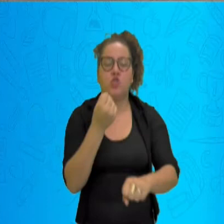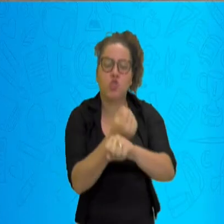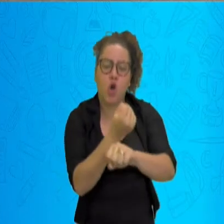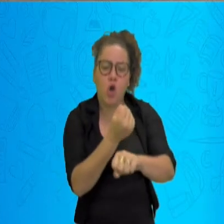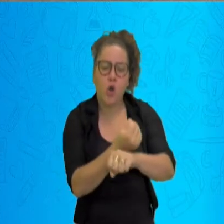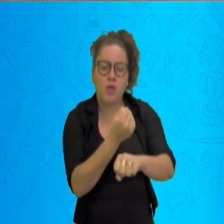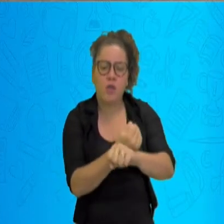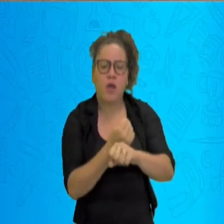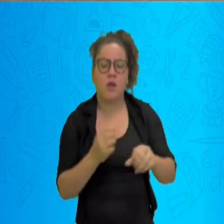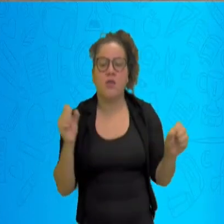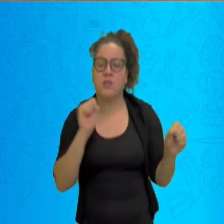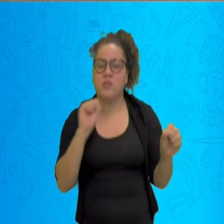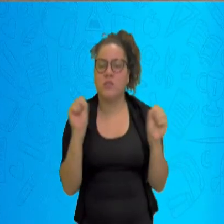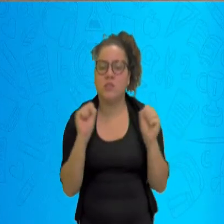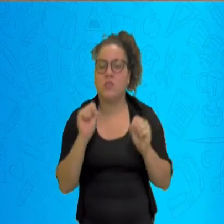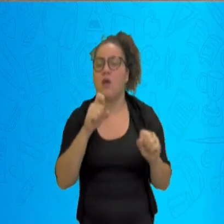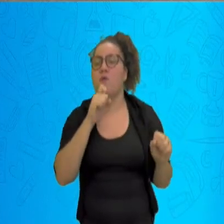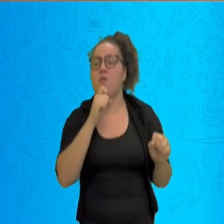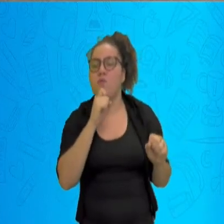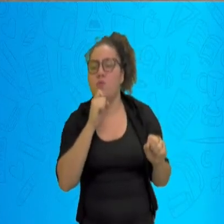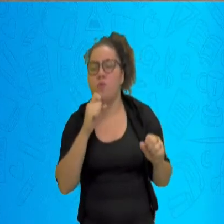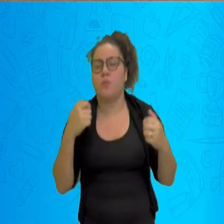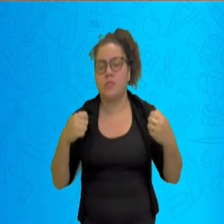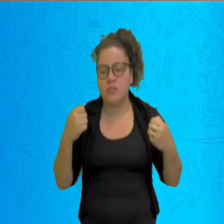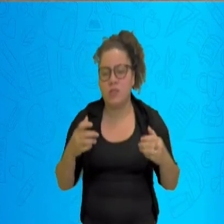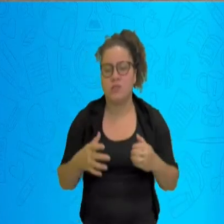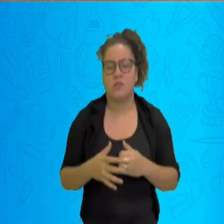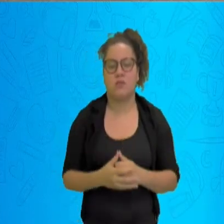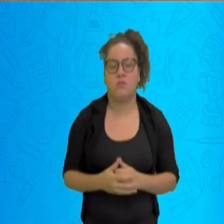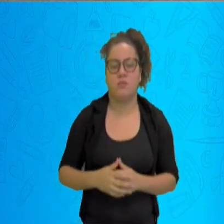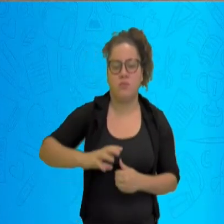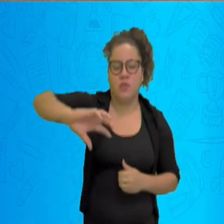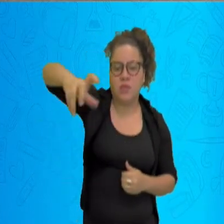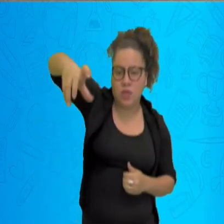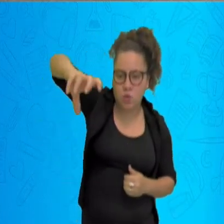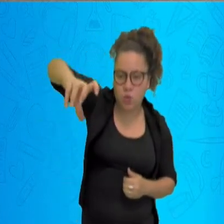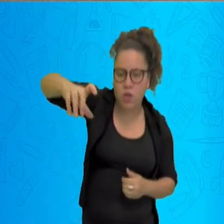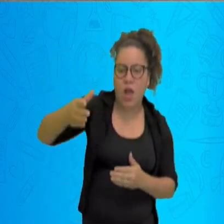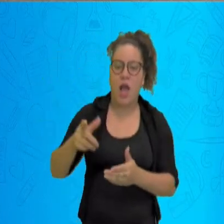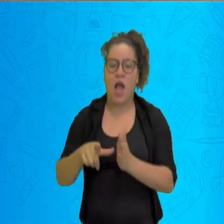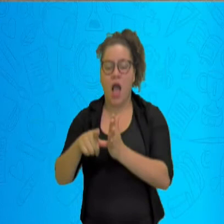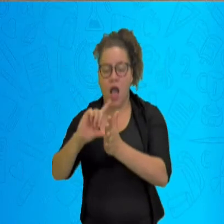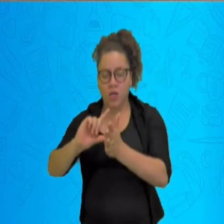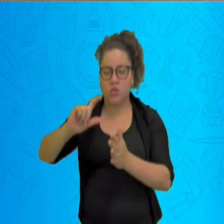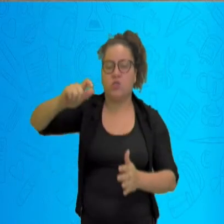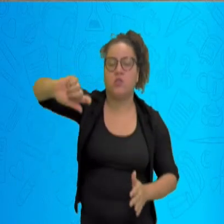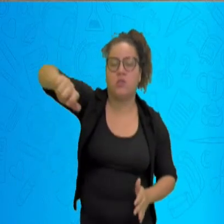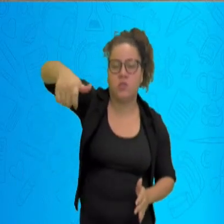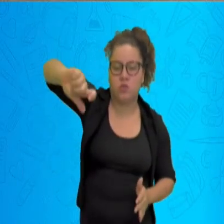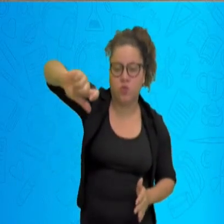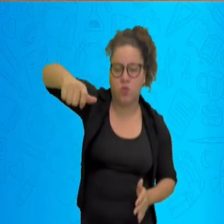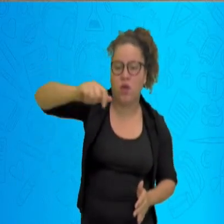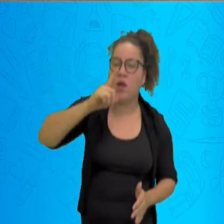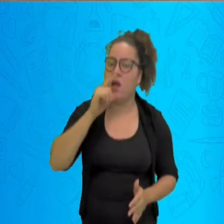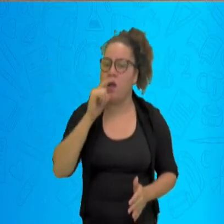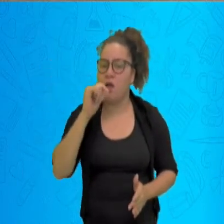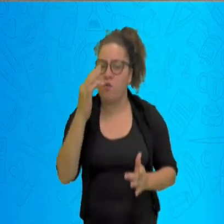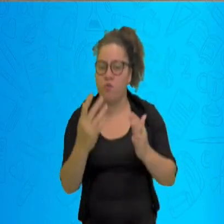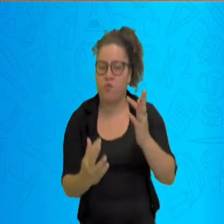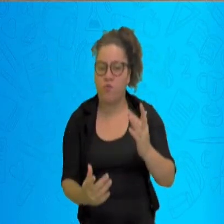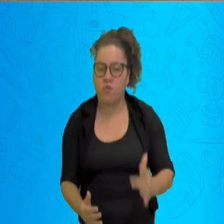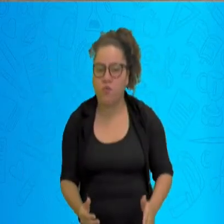de resfriamento. Lá na torneira, ela estava o quê? Líquida, né?